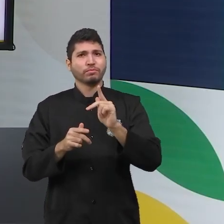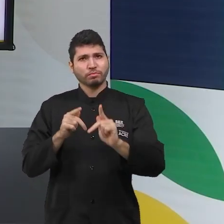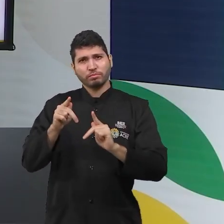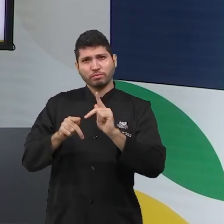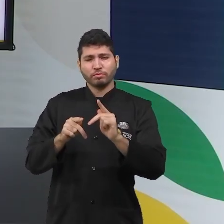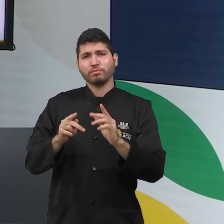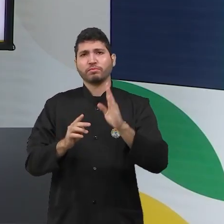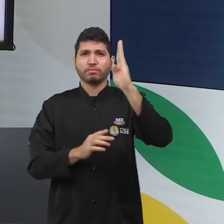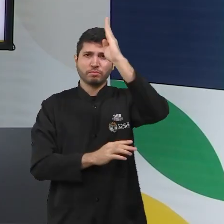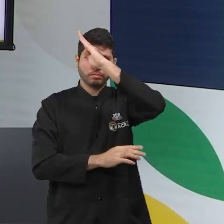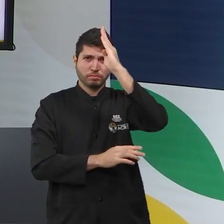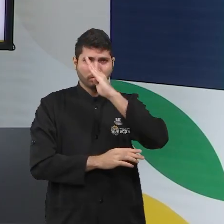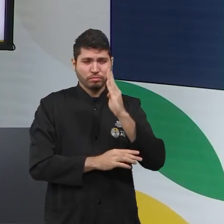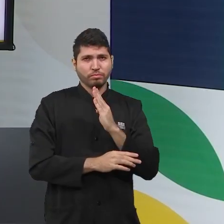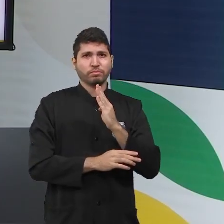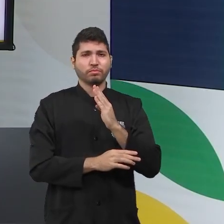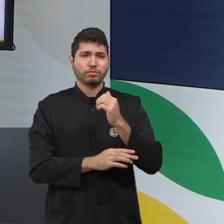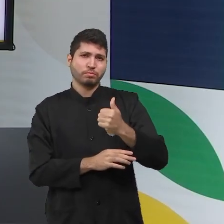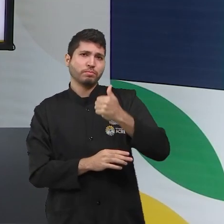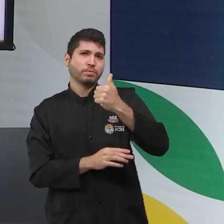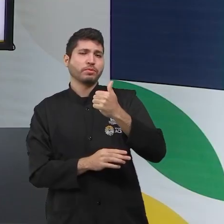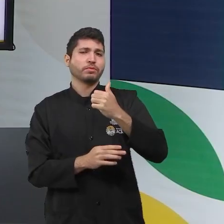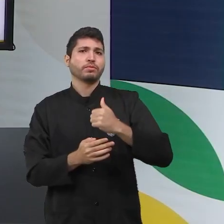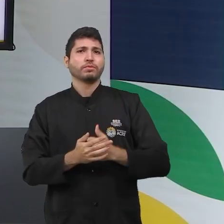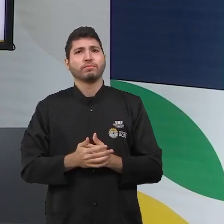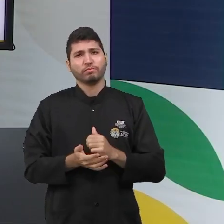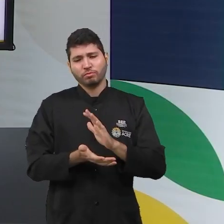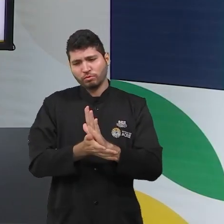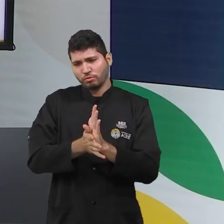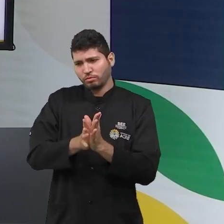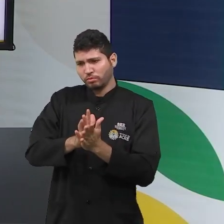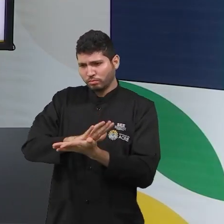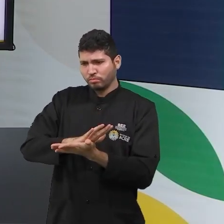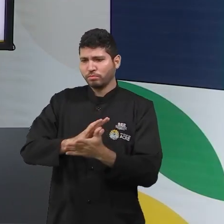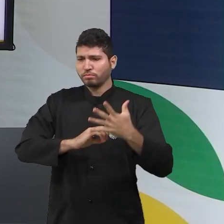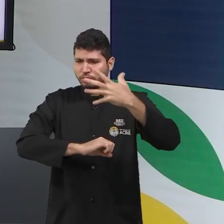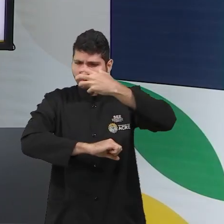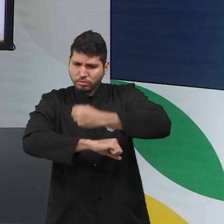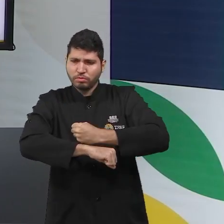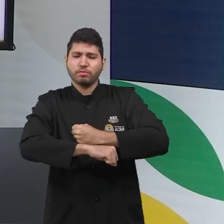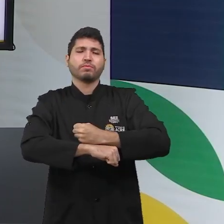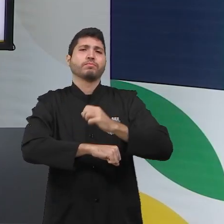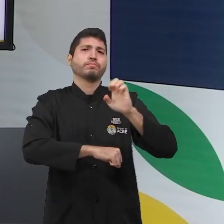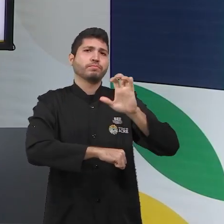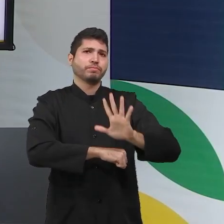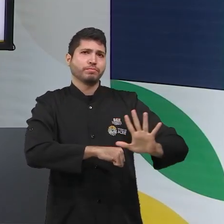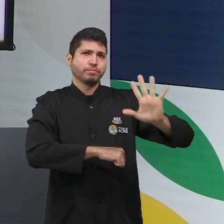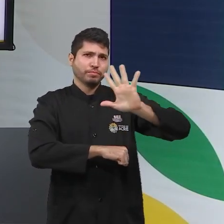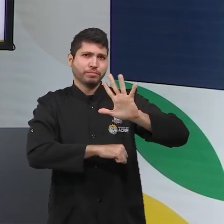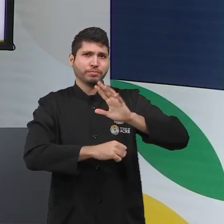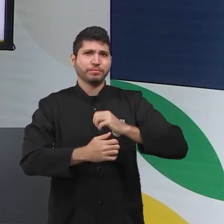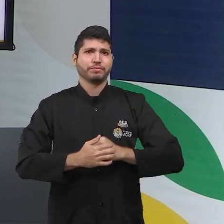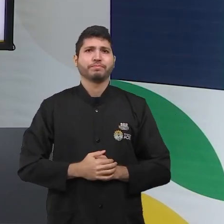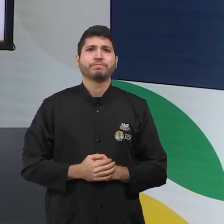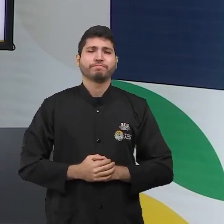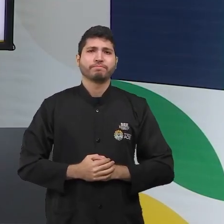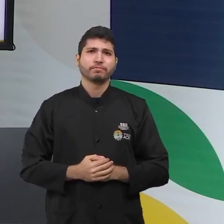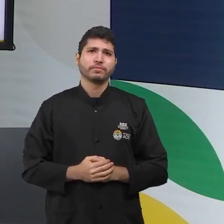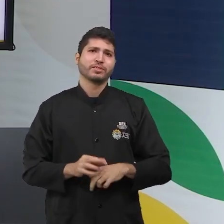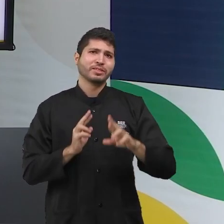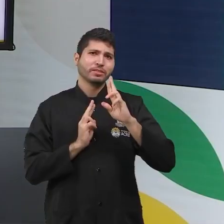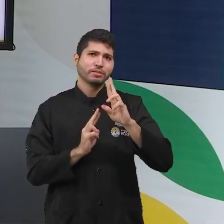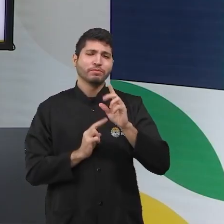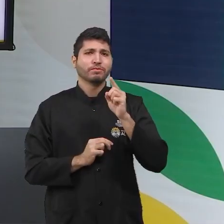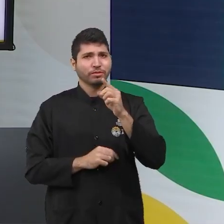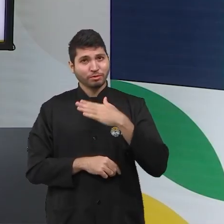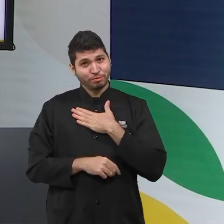primitivos do Brasil, ok? Exterminados pela colonização europeia. Gente, eu espero que vocês tenham gostado, que